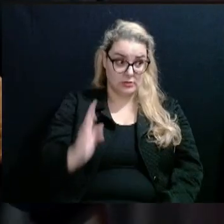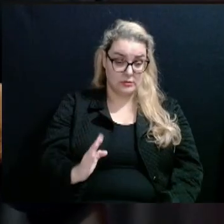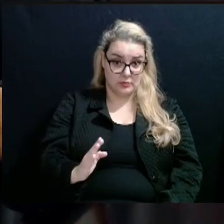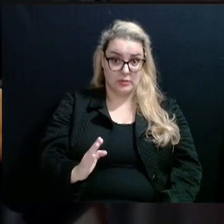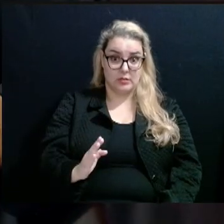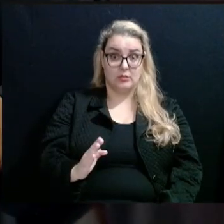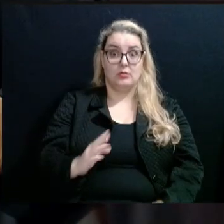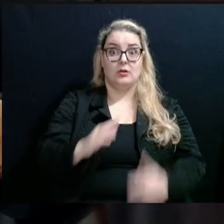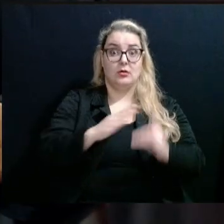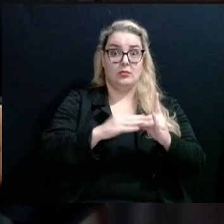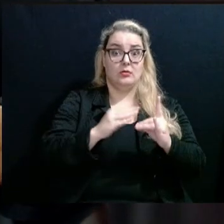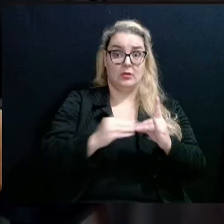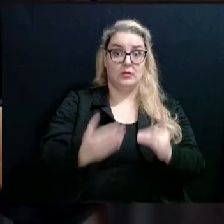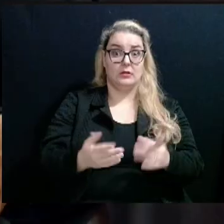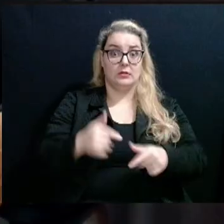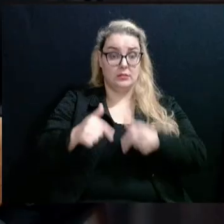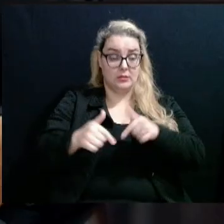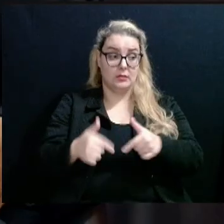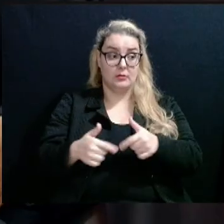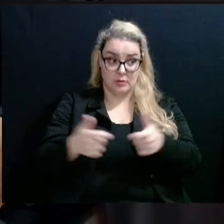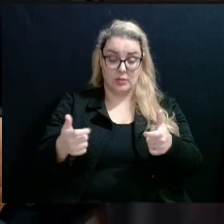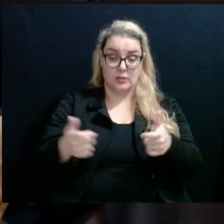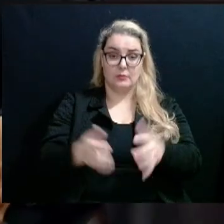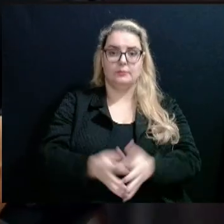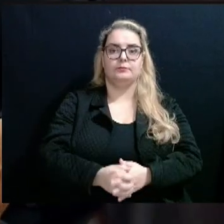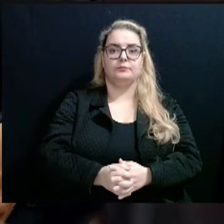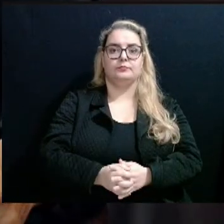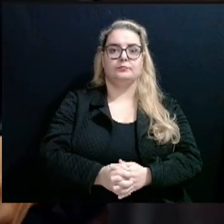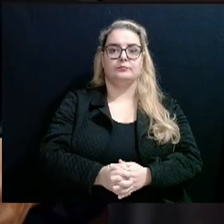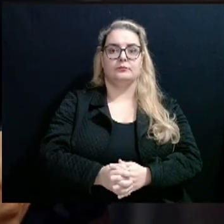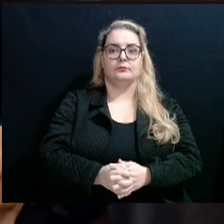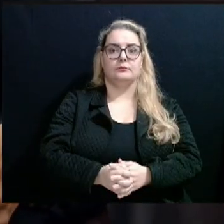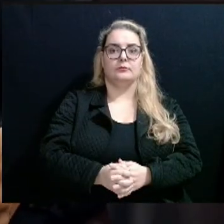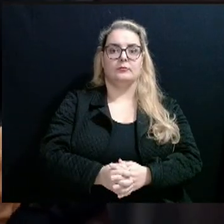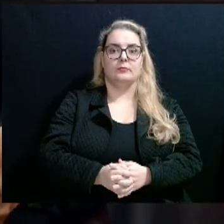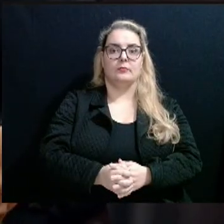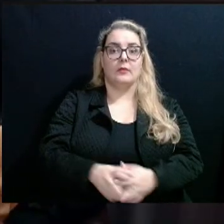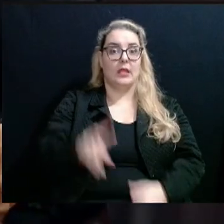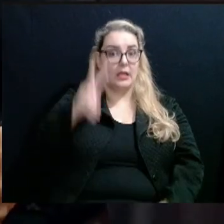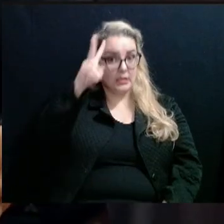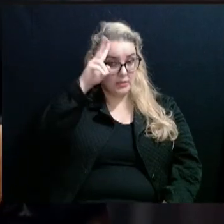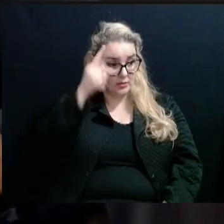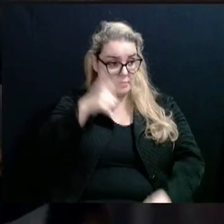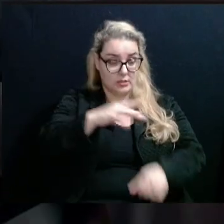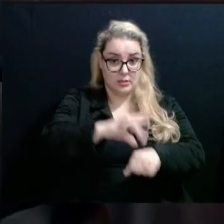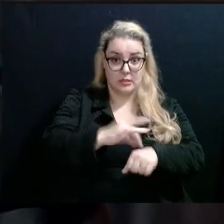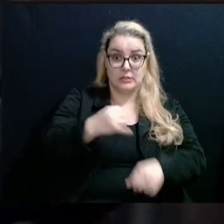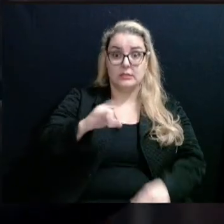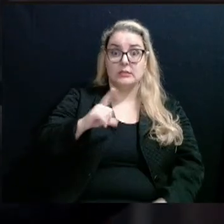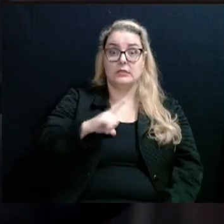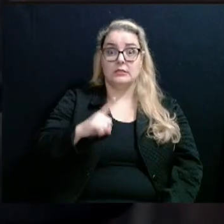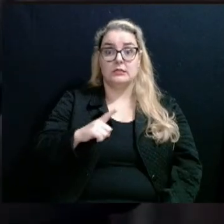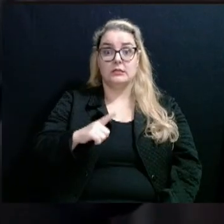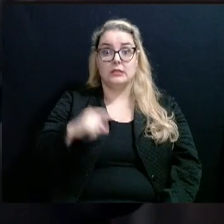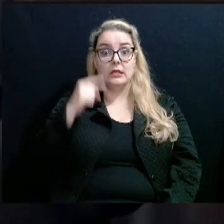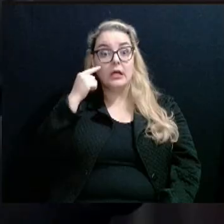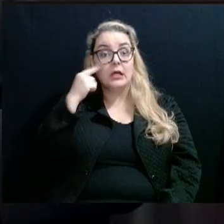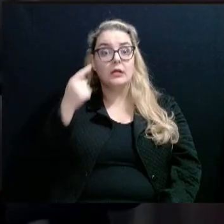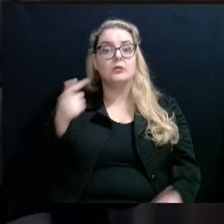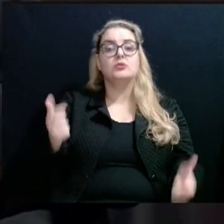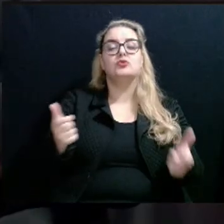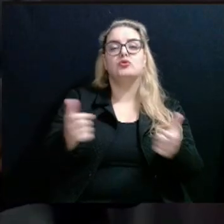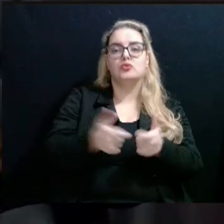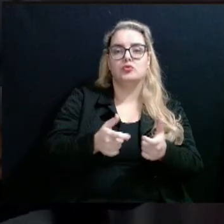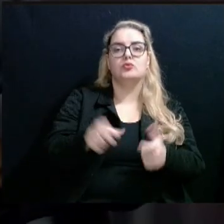brasileira, trabalha bastante, que é a segunda sem carne. Se você tem a intenção de reduzir teu